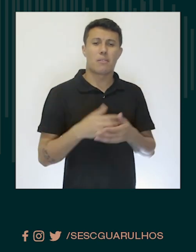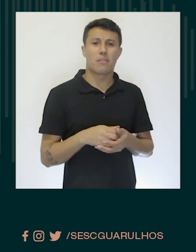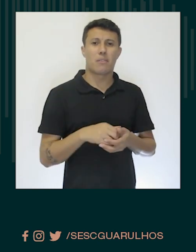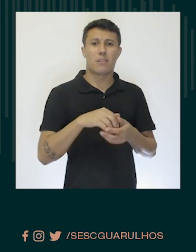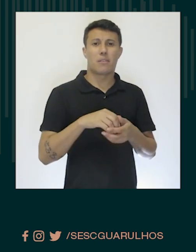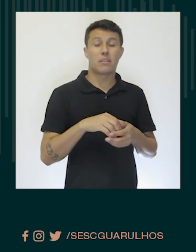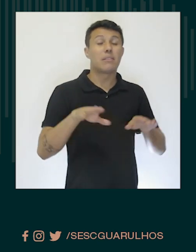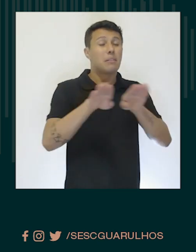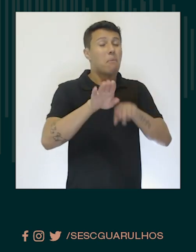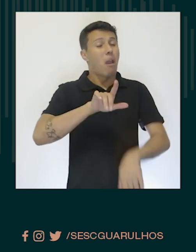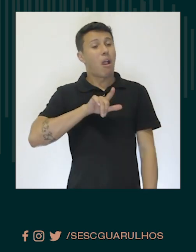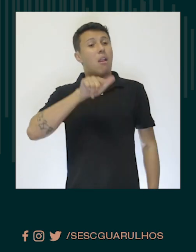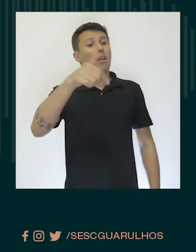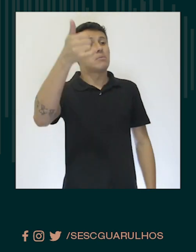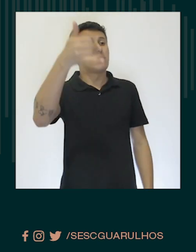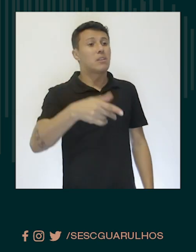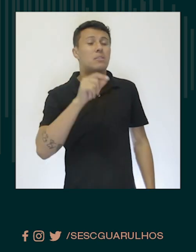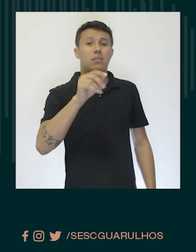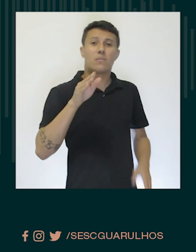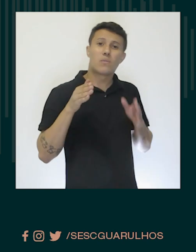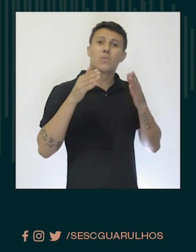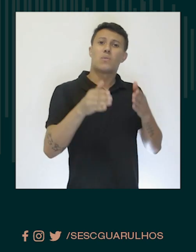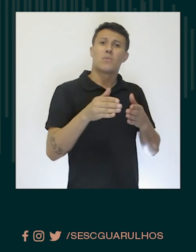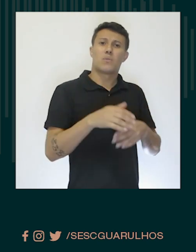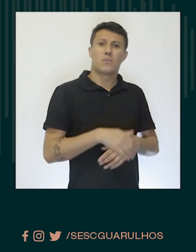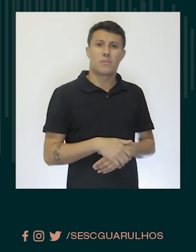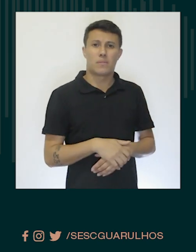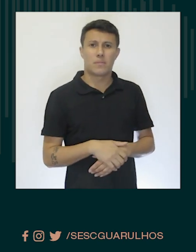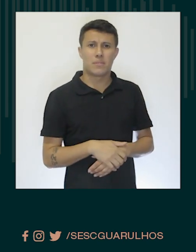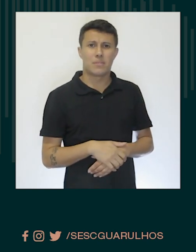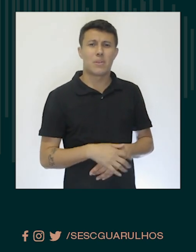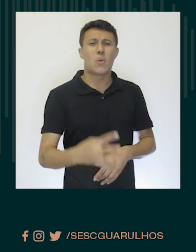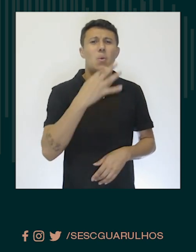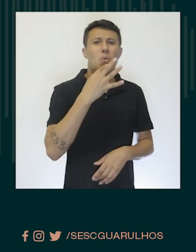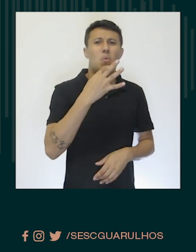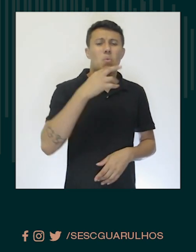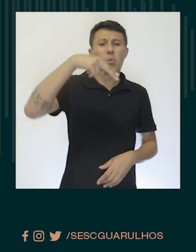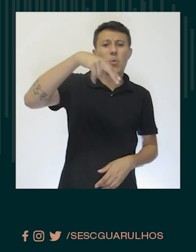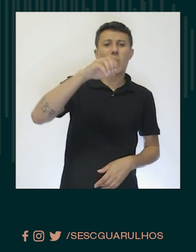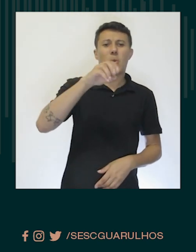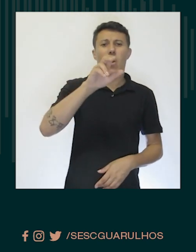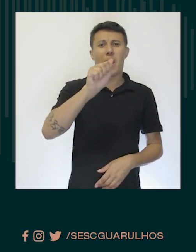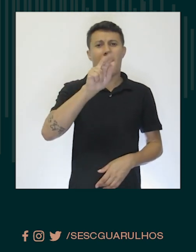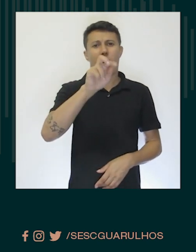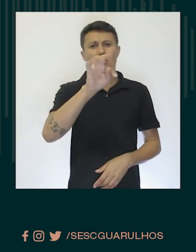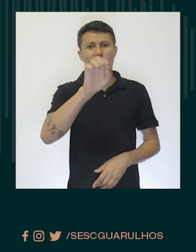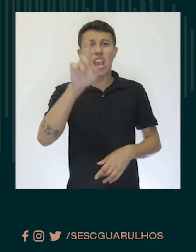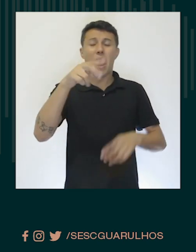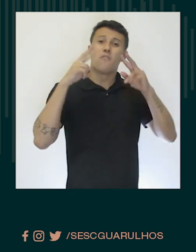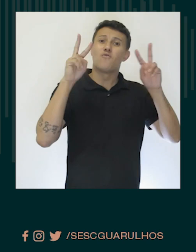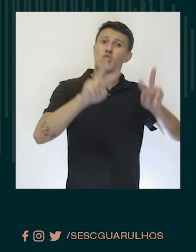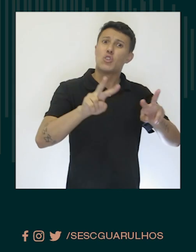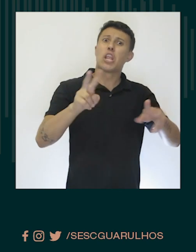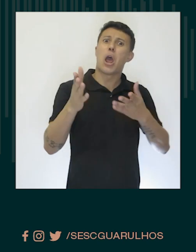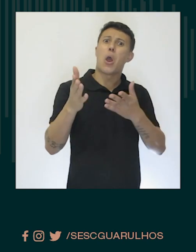quero enfatizar o trampo do Lookout, mano. Vocês têm que conhecer o Lookout, é um visionário aqui de Guarulhos, moleque. Dentro do quarto dele, trabalhou